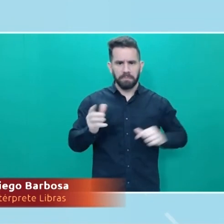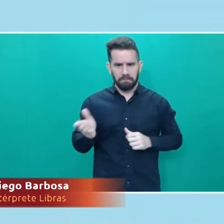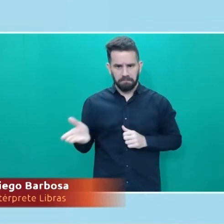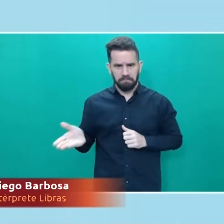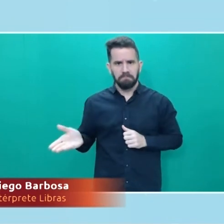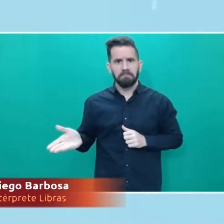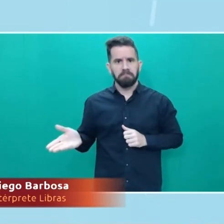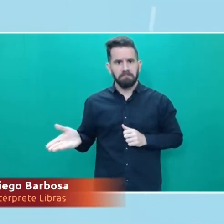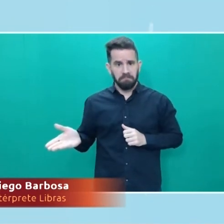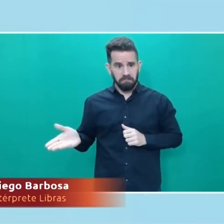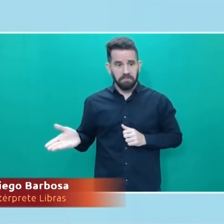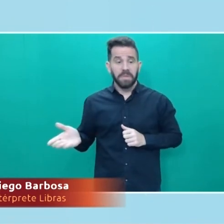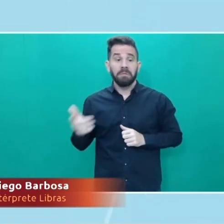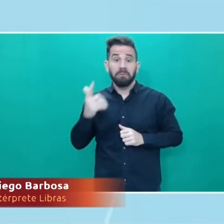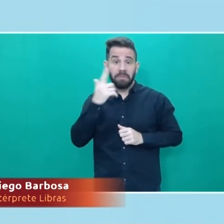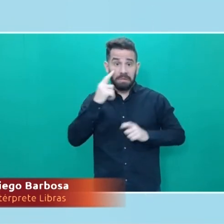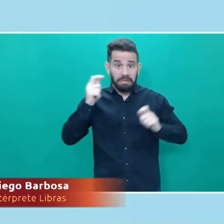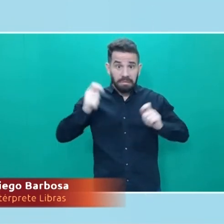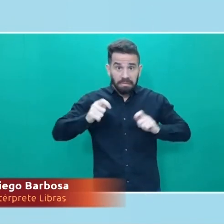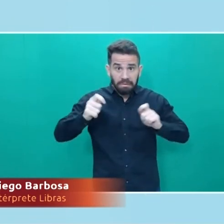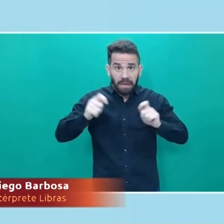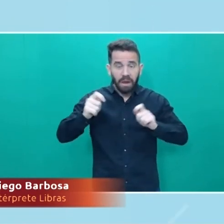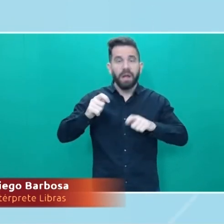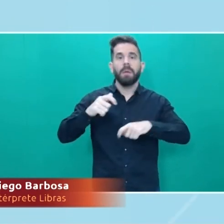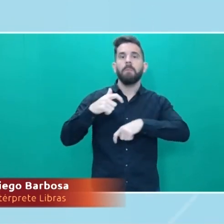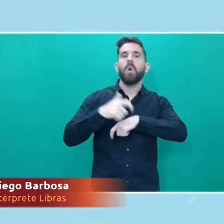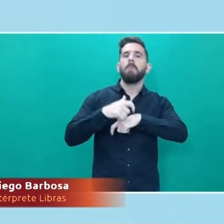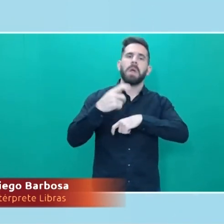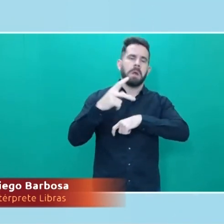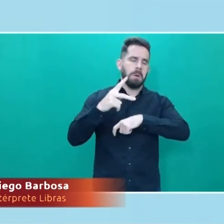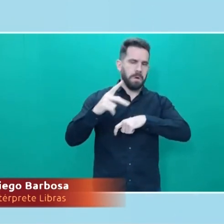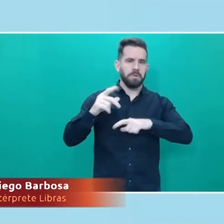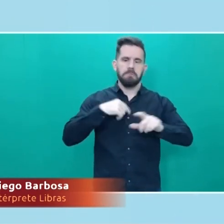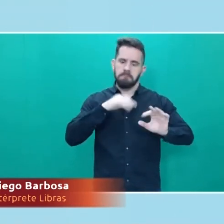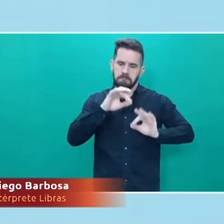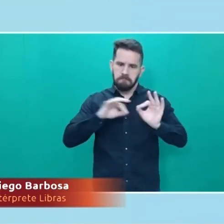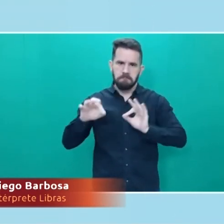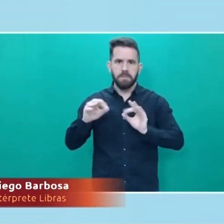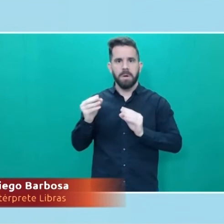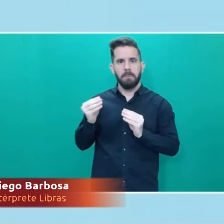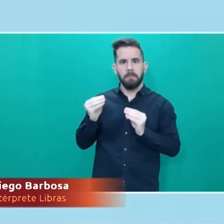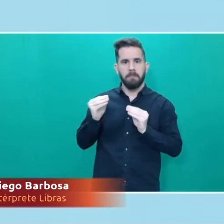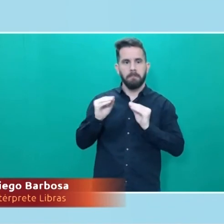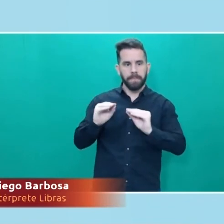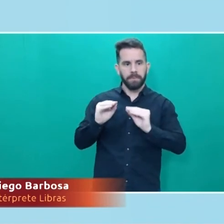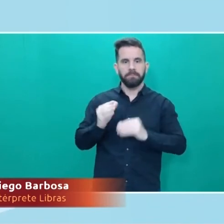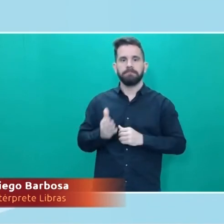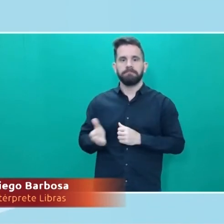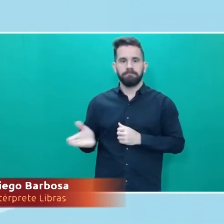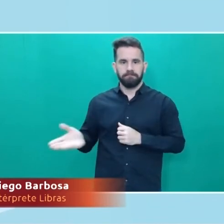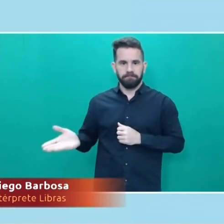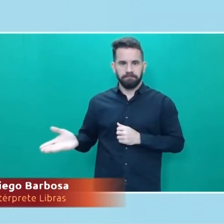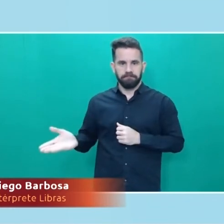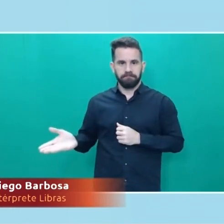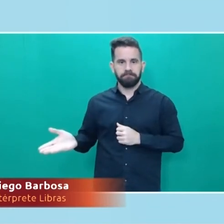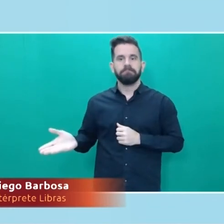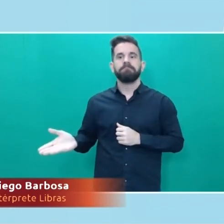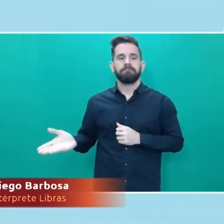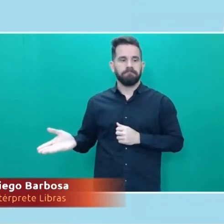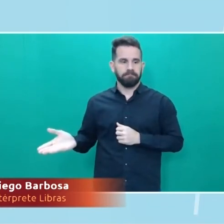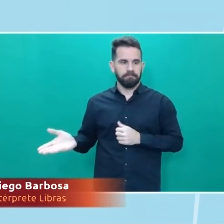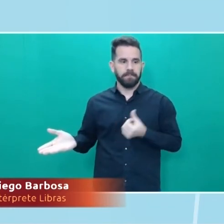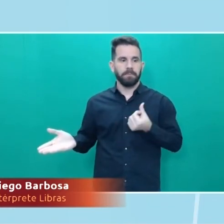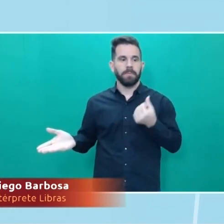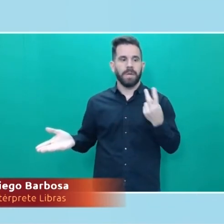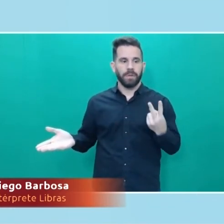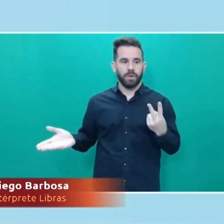que você conseguir, que as pessoas que estiverem assistindo a gente vão poder conferir o número aqui embaixo. Só repetindo então,